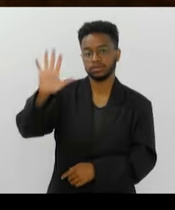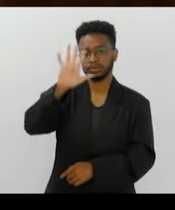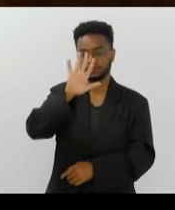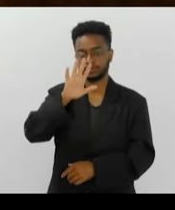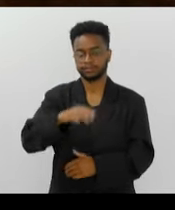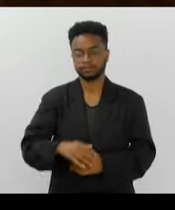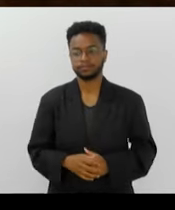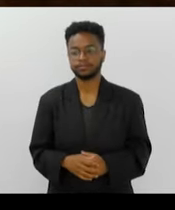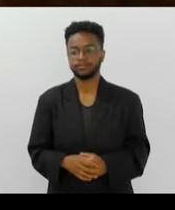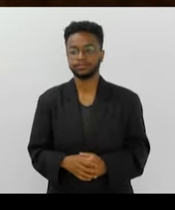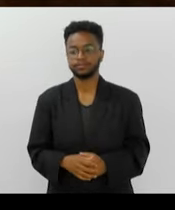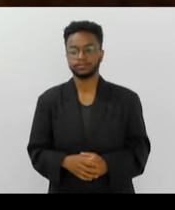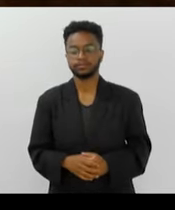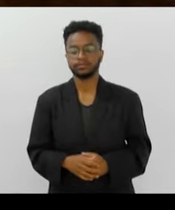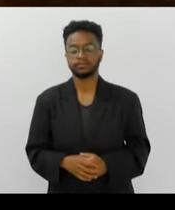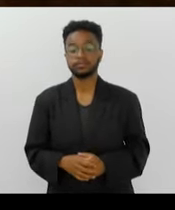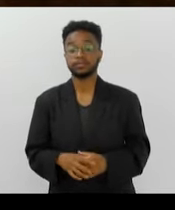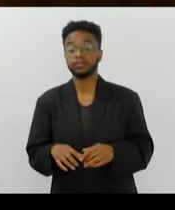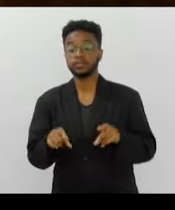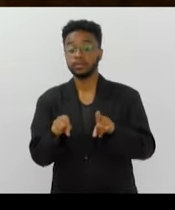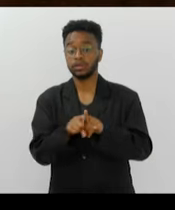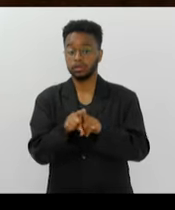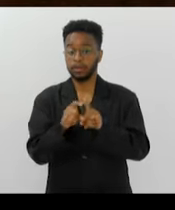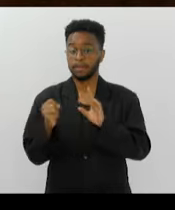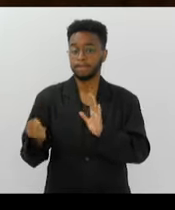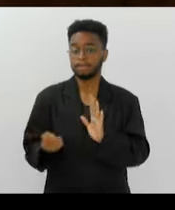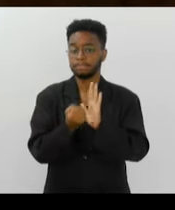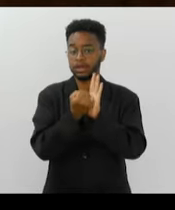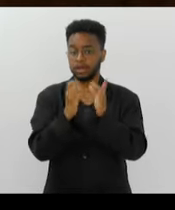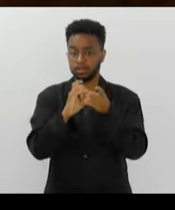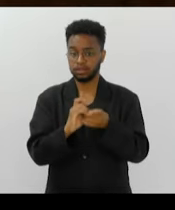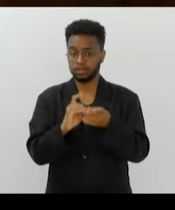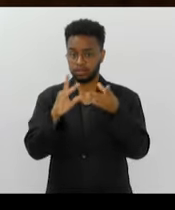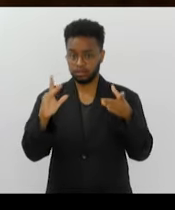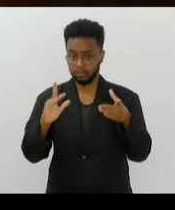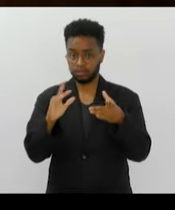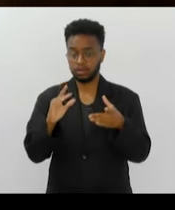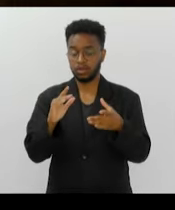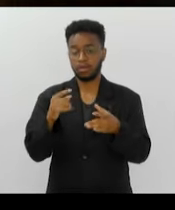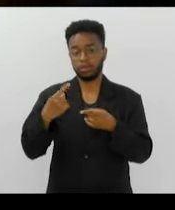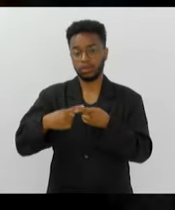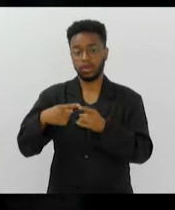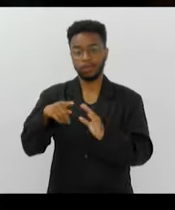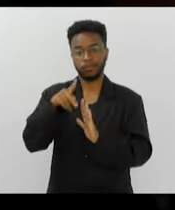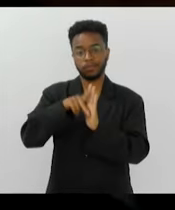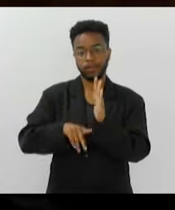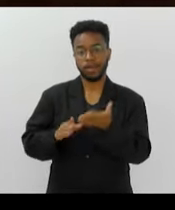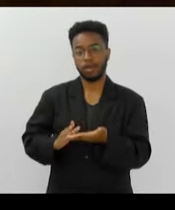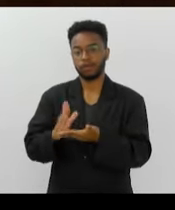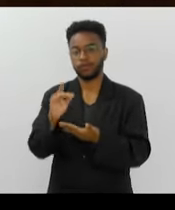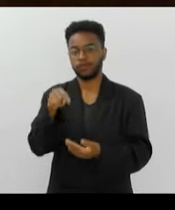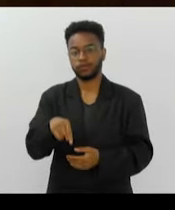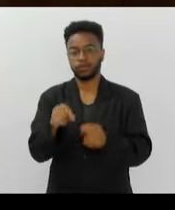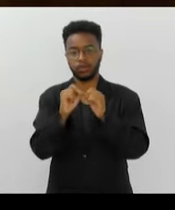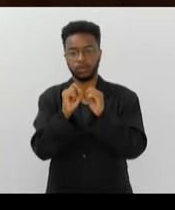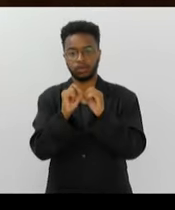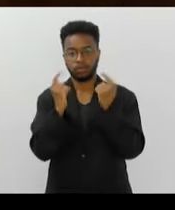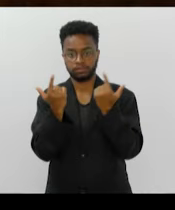e marca a democracia a aprovação desse projeto aqui nessa casa hoje